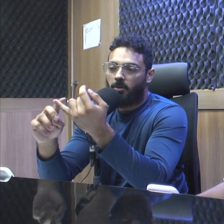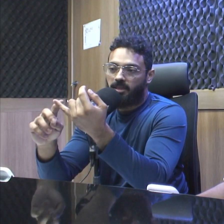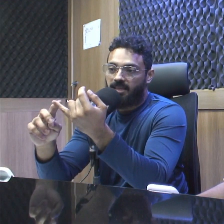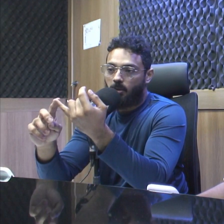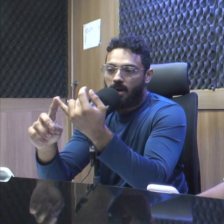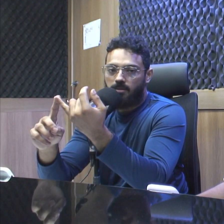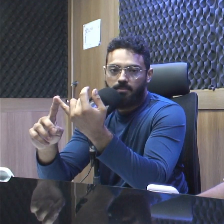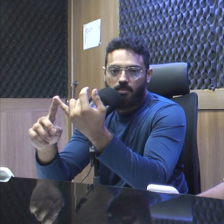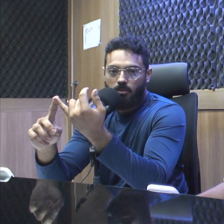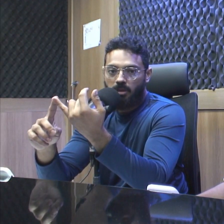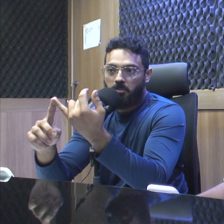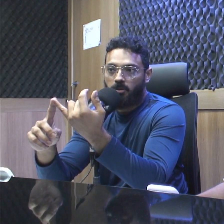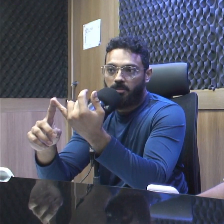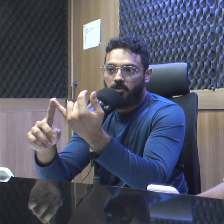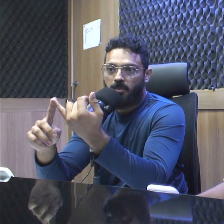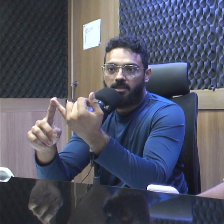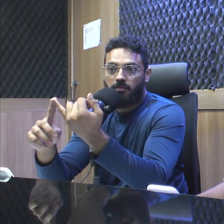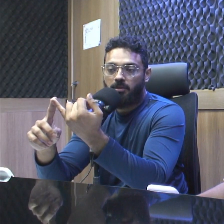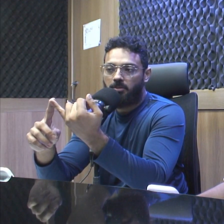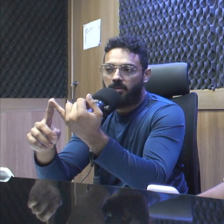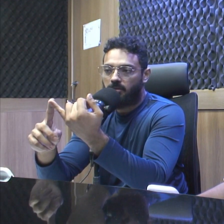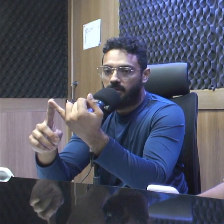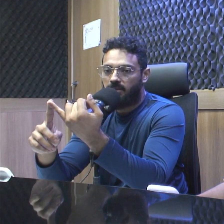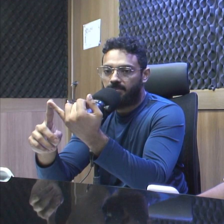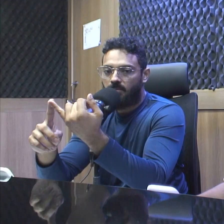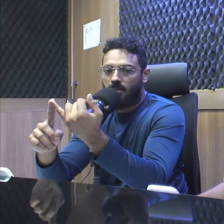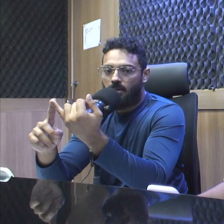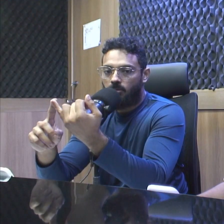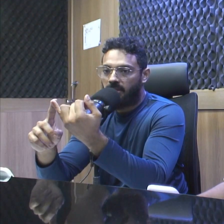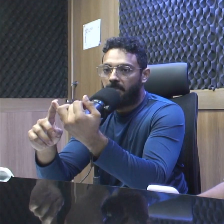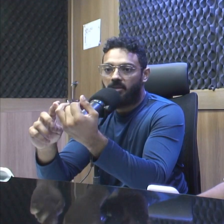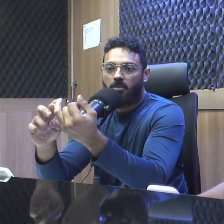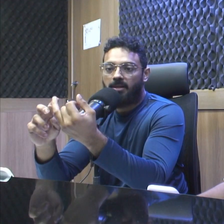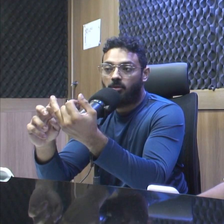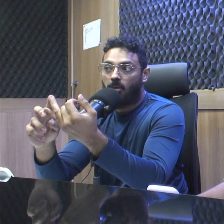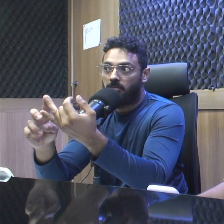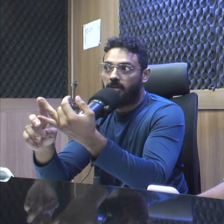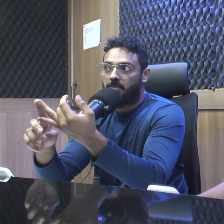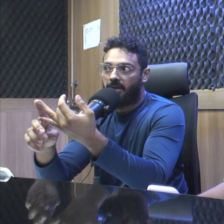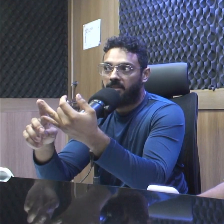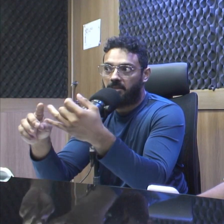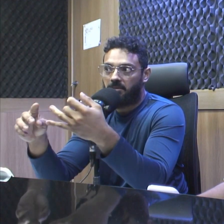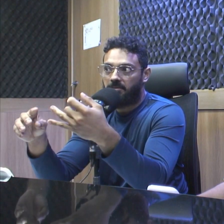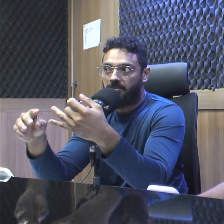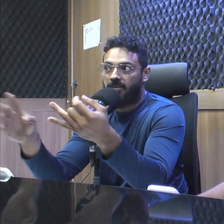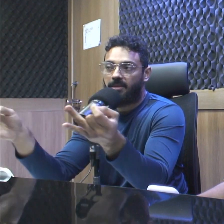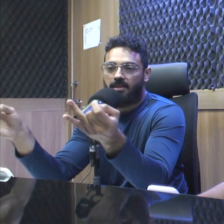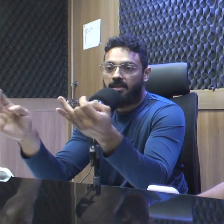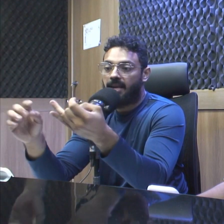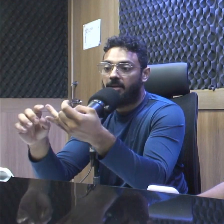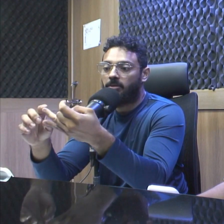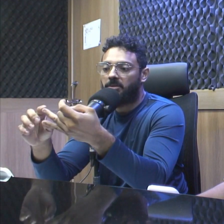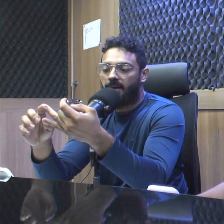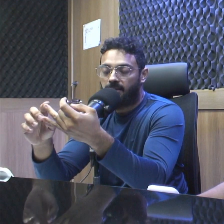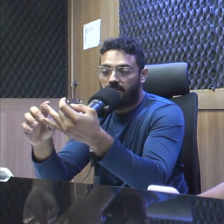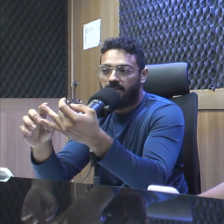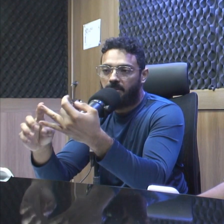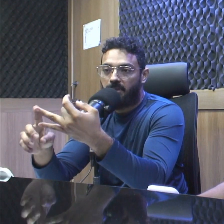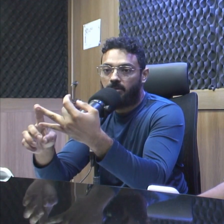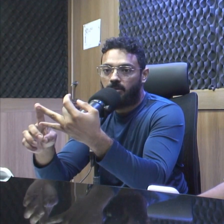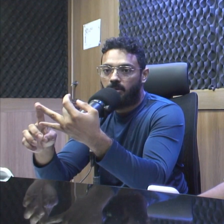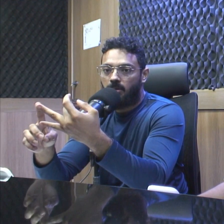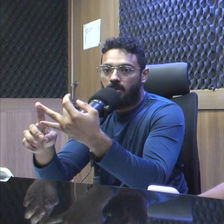O transporte é adequado, o transporte é muito mais difícil muitas vezes. O saneamento é o mais óbvio, né? Porque a gente vê, e aí quando